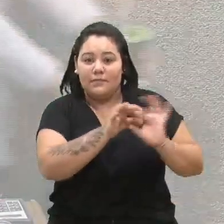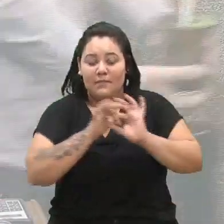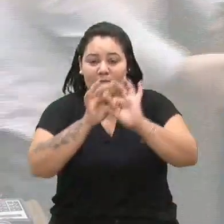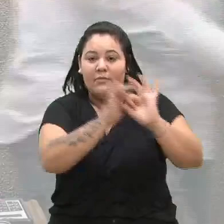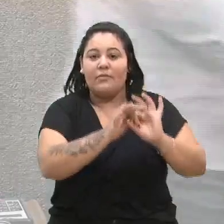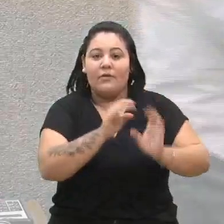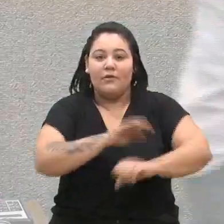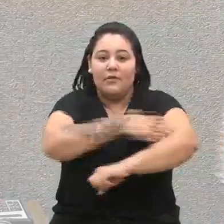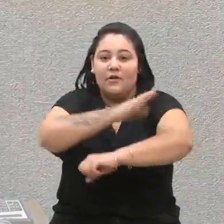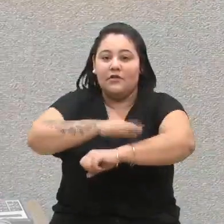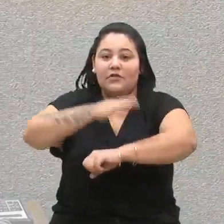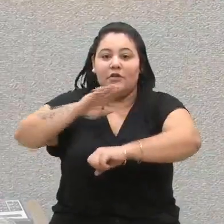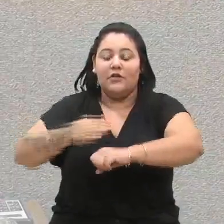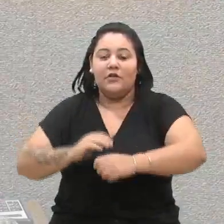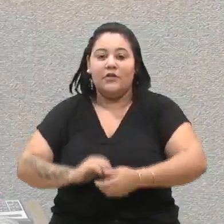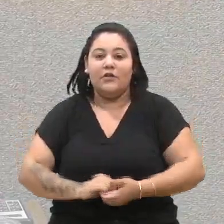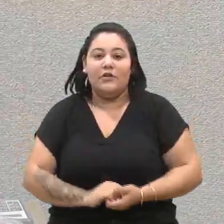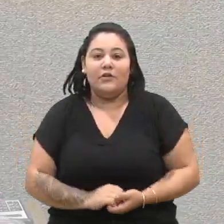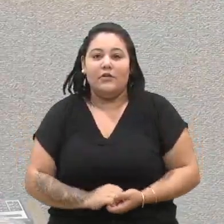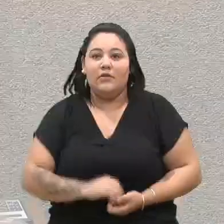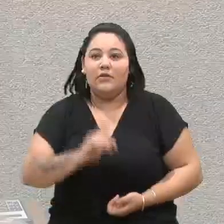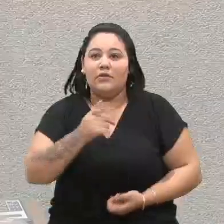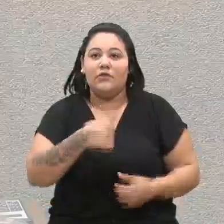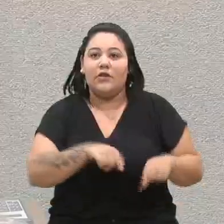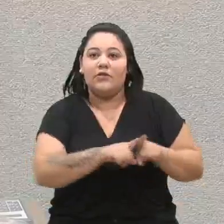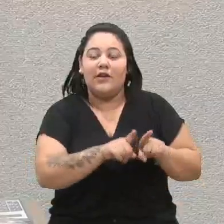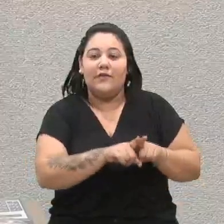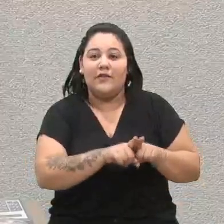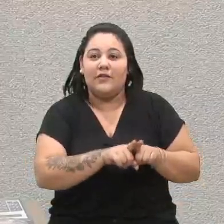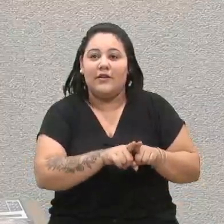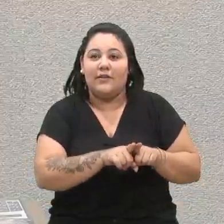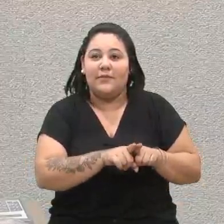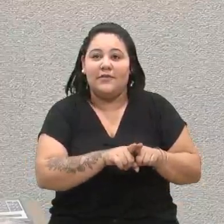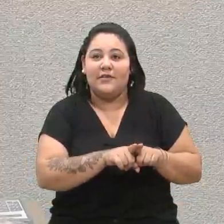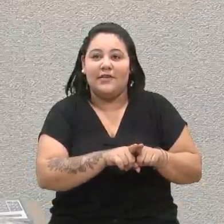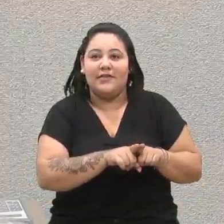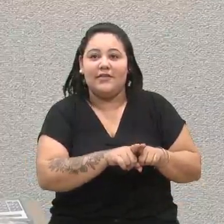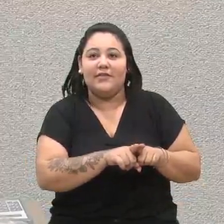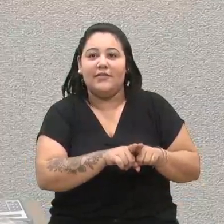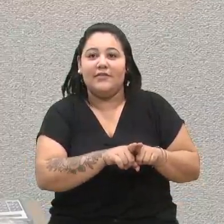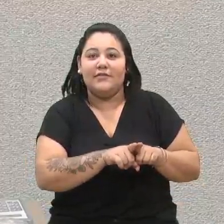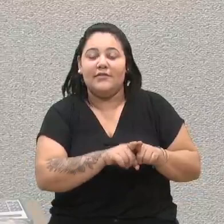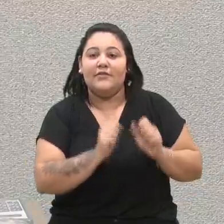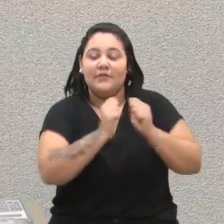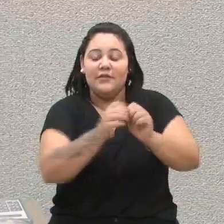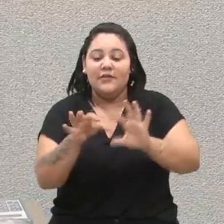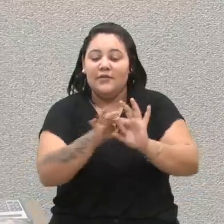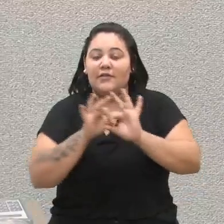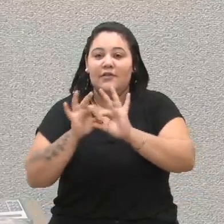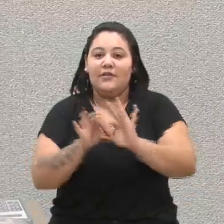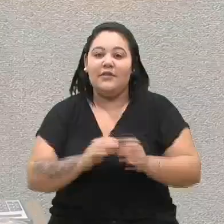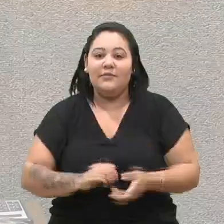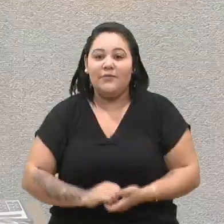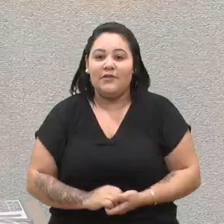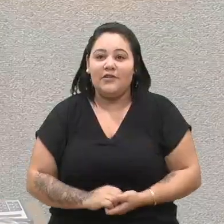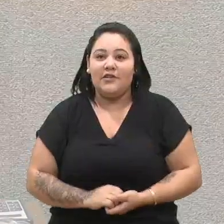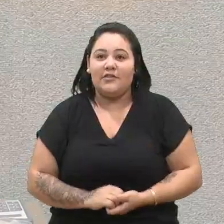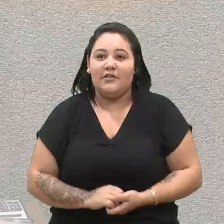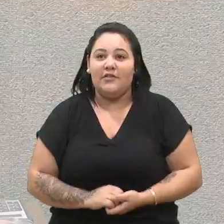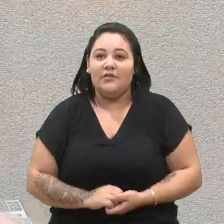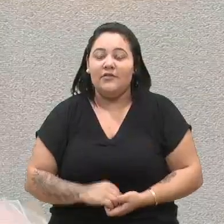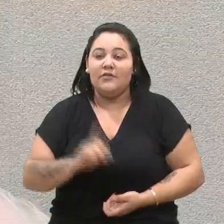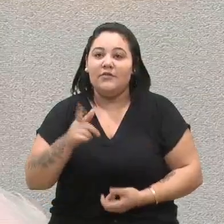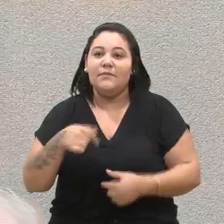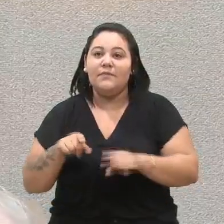ele diz que veio de União da Serra, mas é do fim de União da Serra. E quando eu chamei